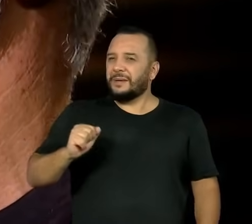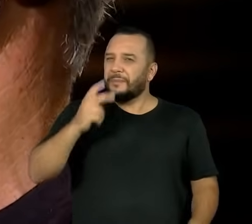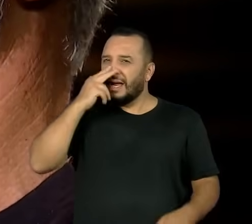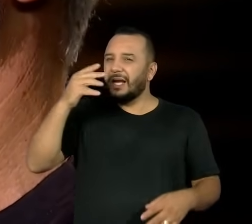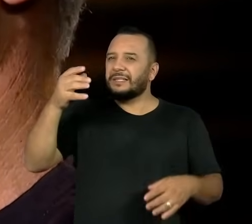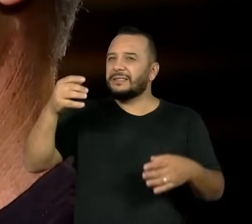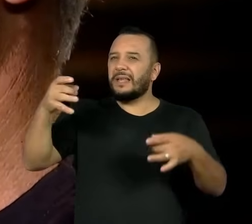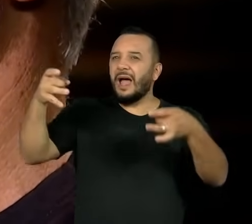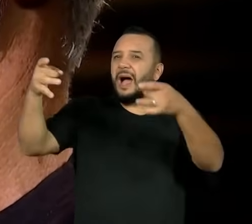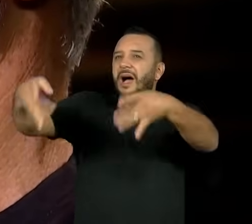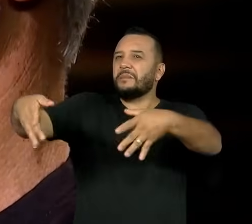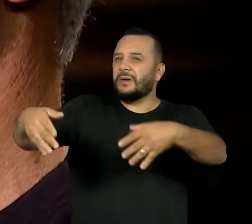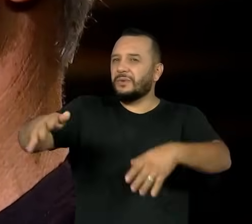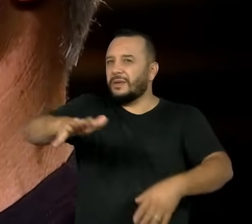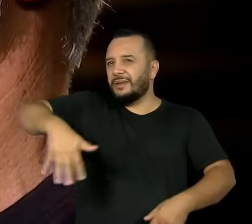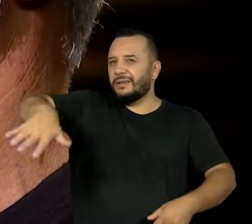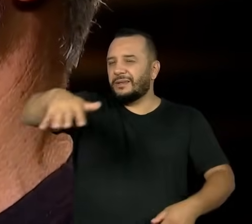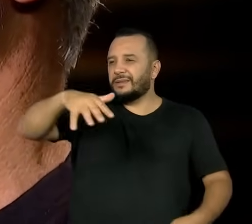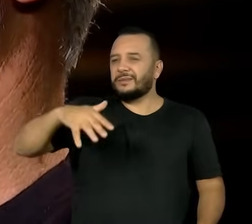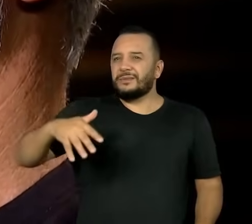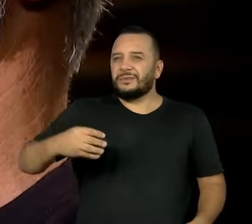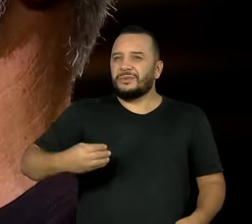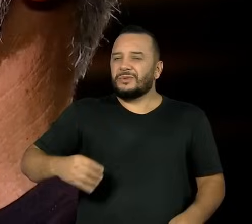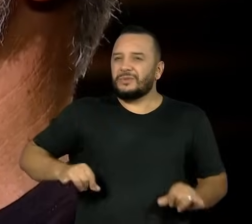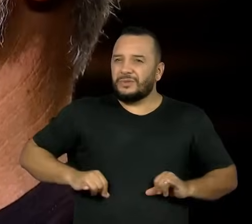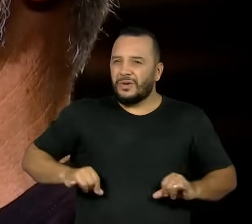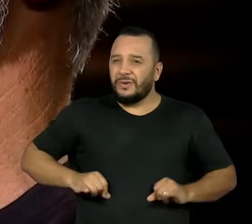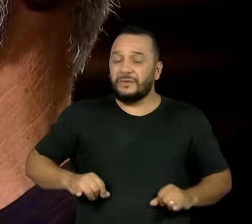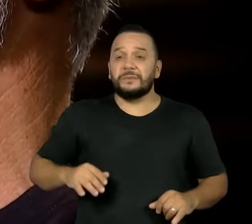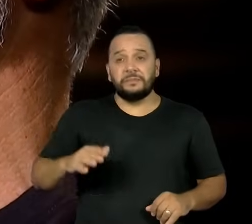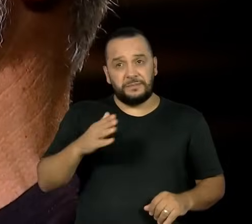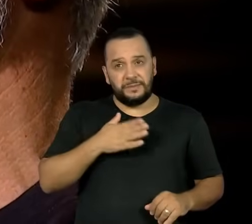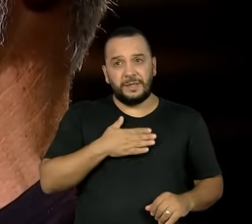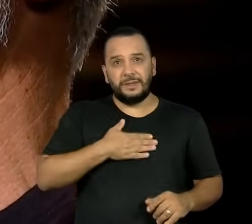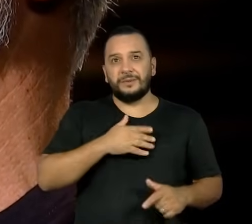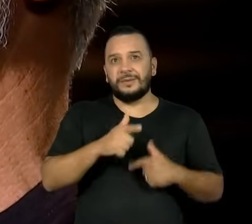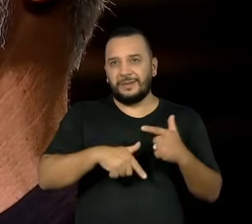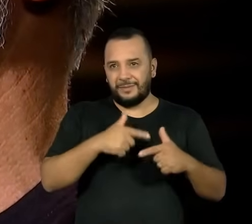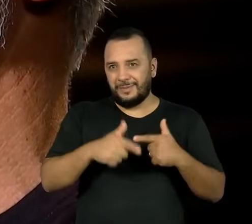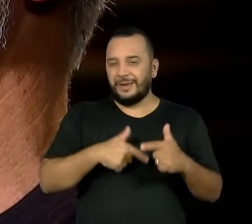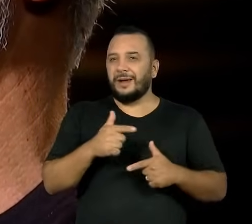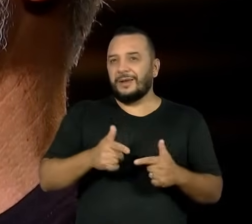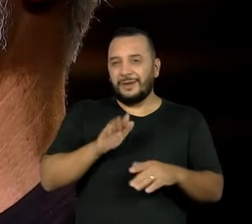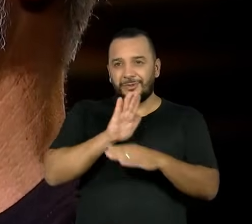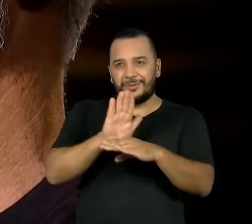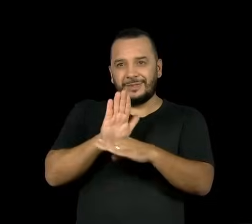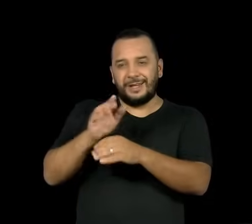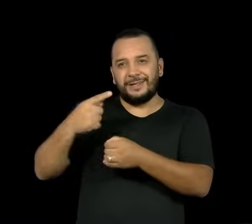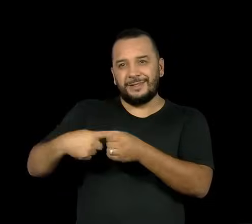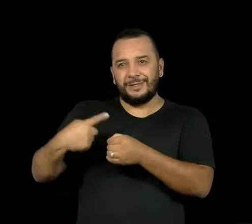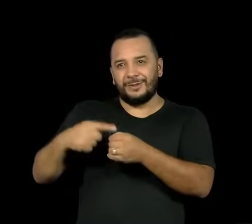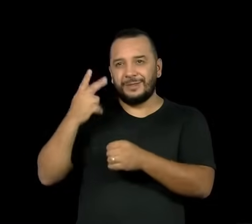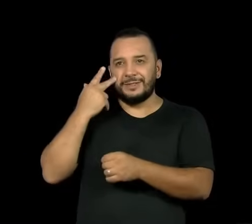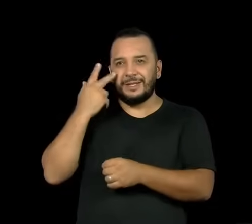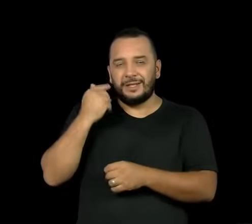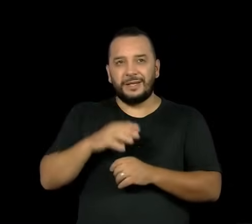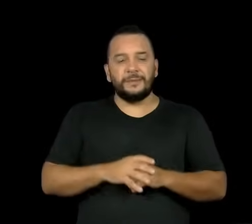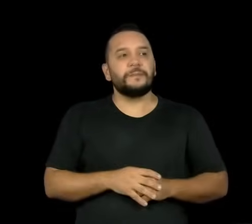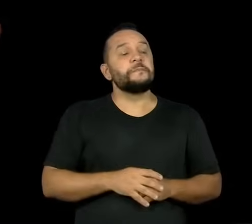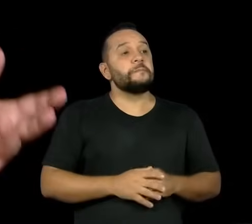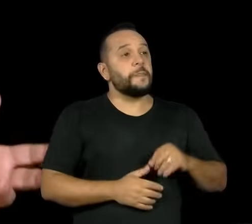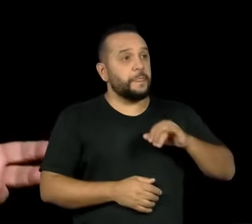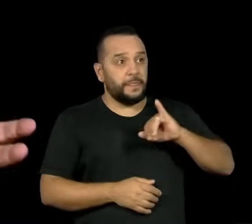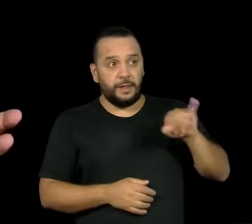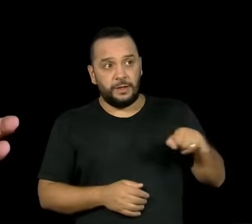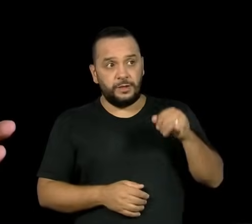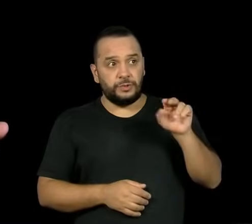Mesmo. Abandono, exato. Então eu vejo que a minha missão passa pelo interior do Ceará. Olha aí. E a Jurema, então, é uma